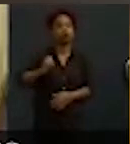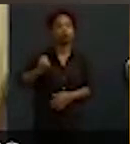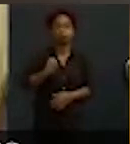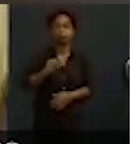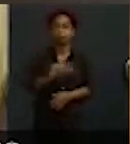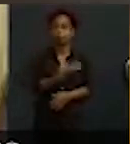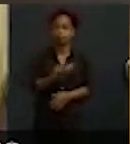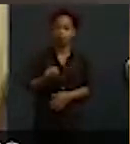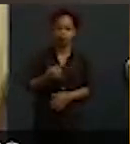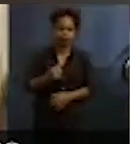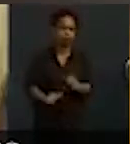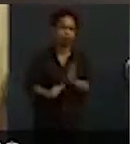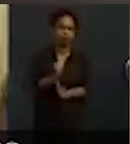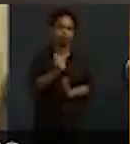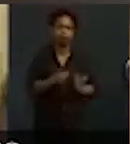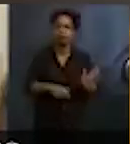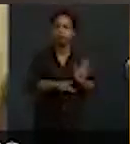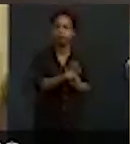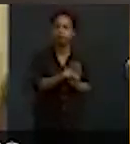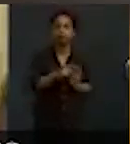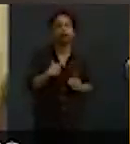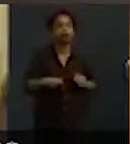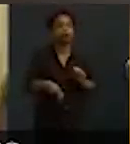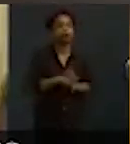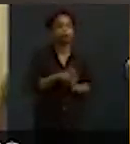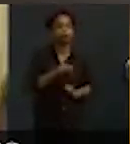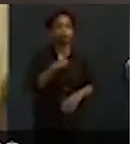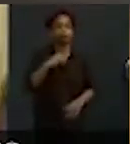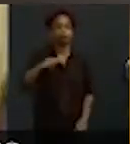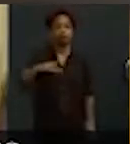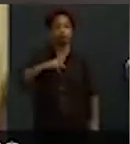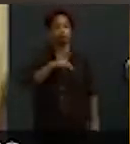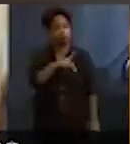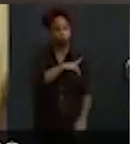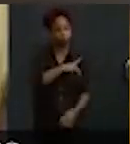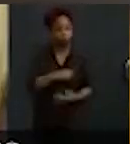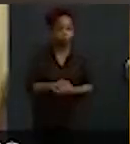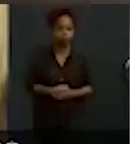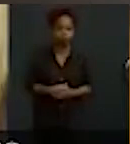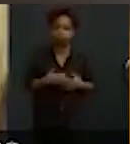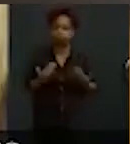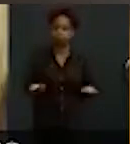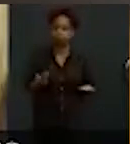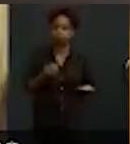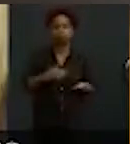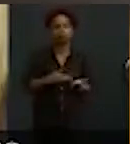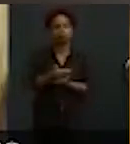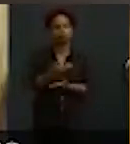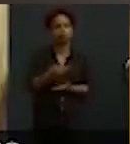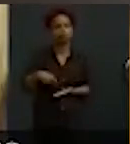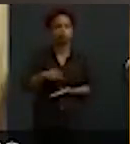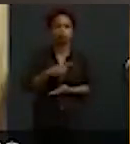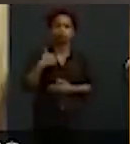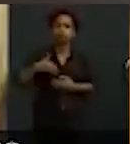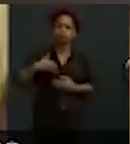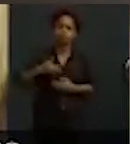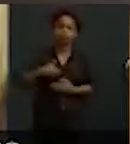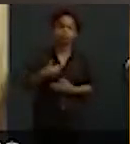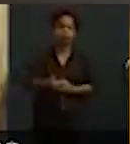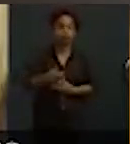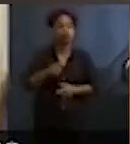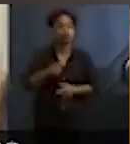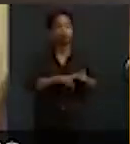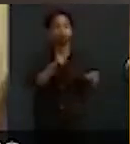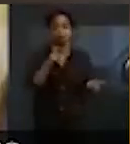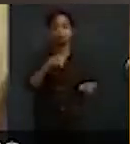a primeira lei orgânica nacional do Ministério Público. Ali começou a ser delineada a autonomia